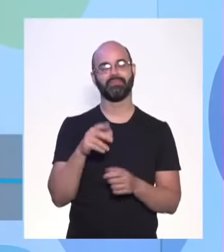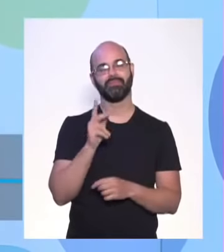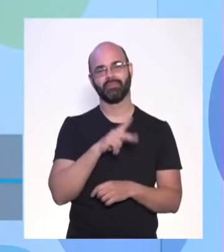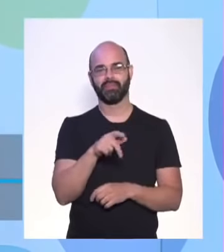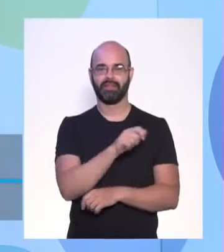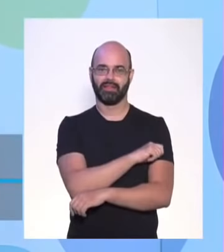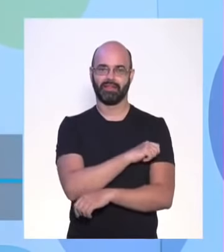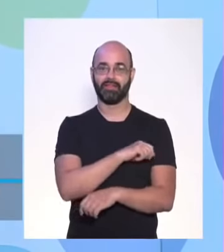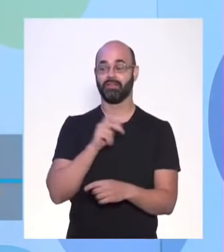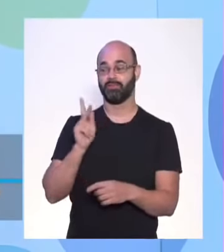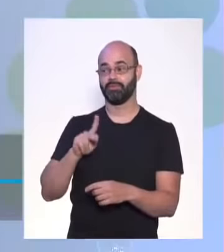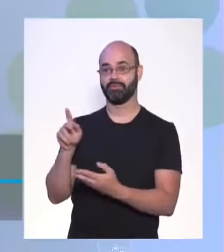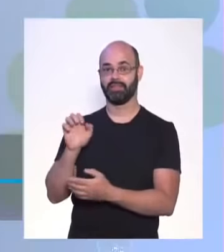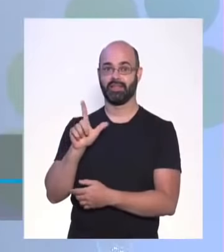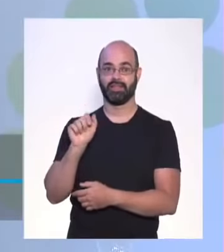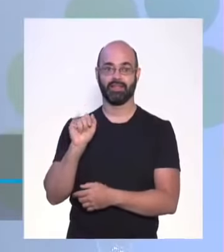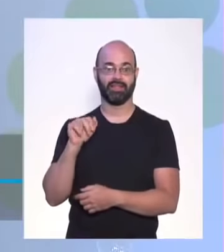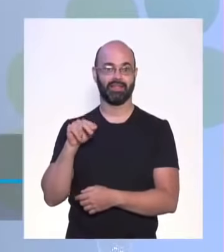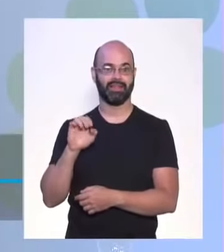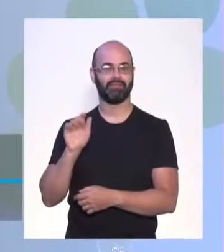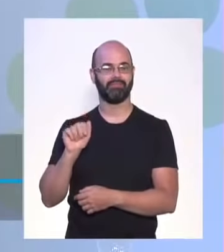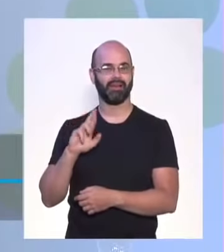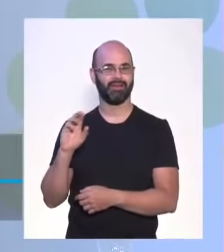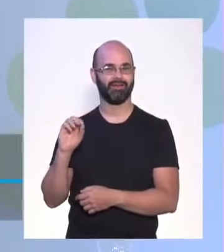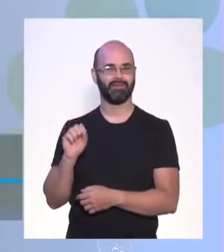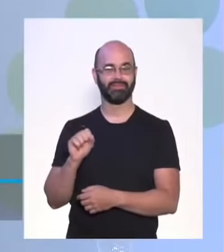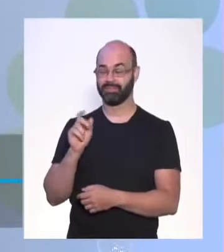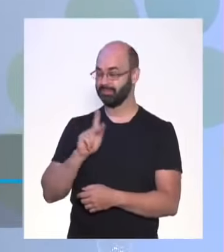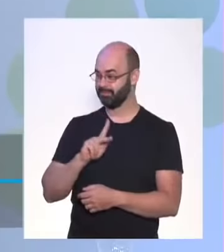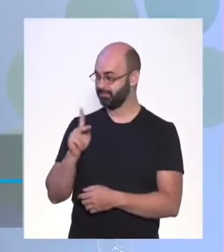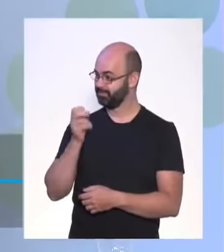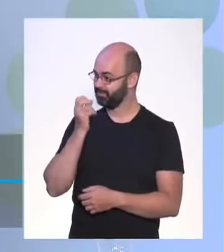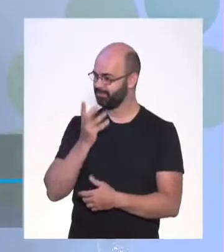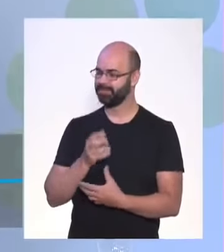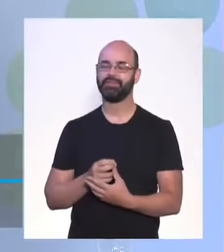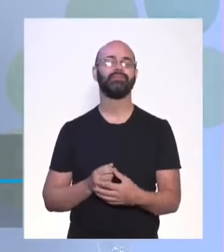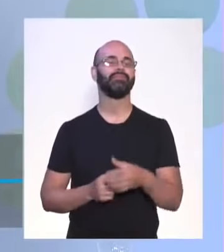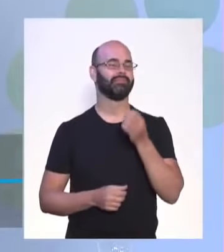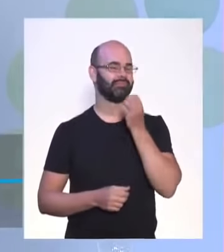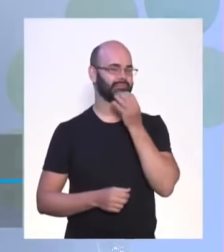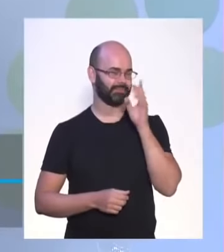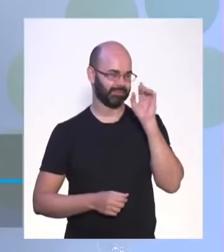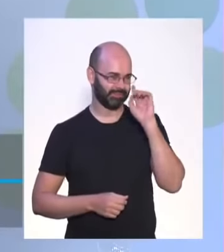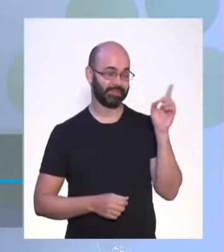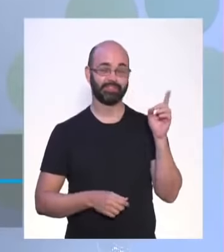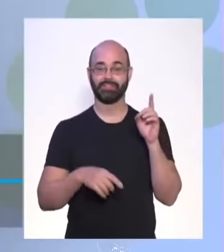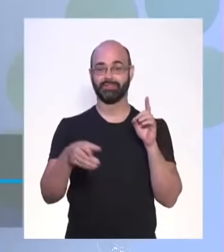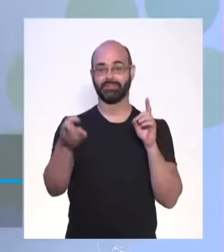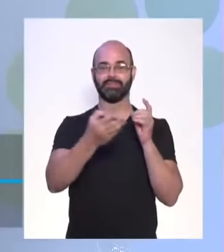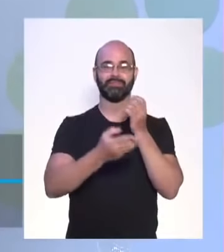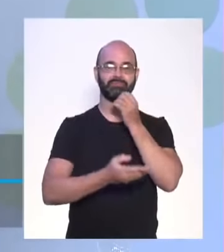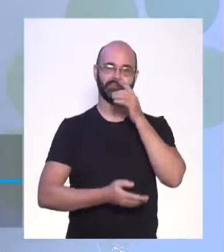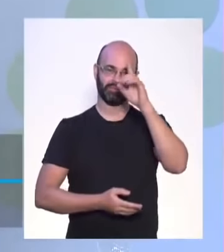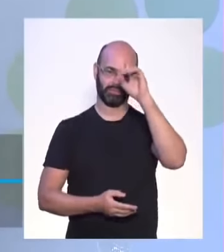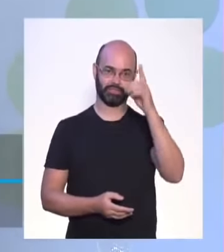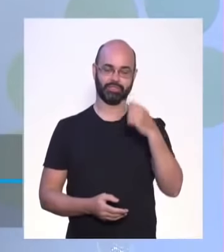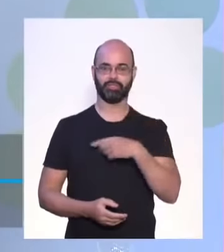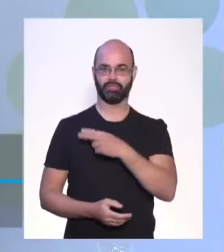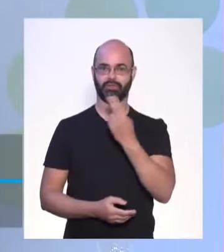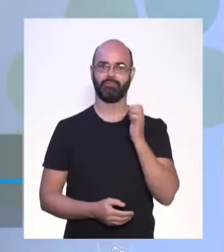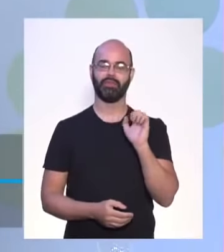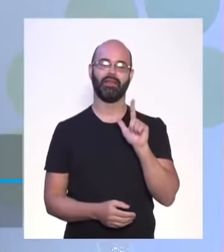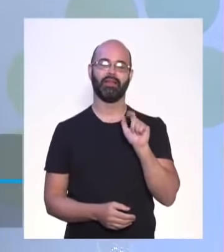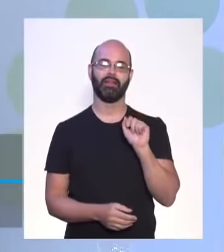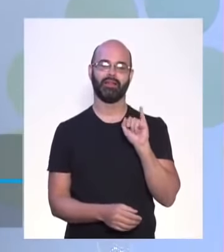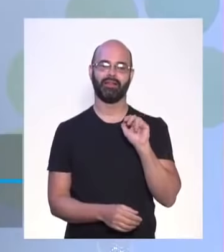Barros que está aqui do meu lado lá professora Bom dia Mauro Bom dia alunos pais professores tudo bem só a professora Elaine